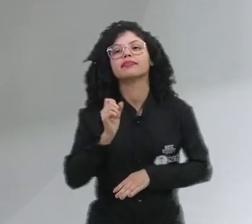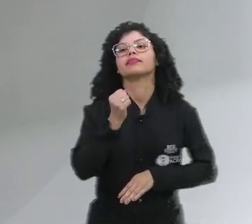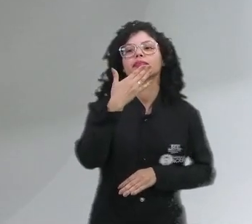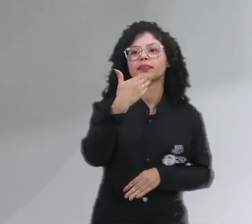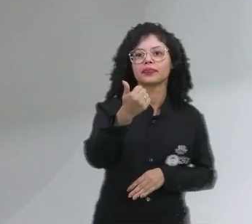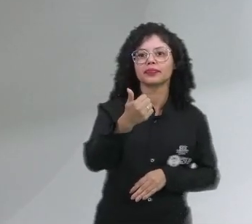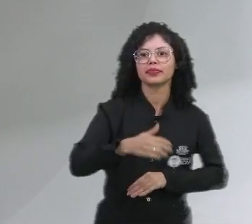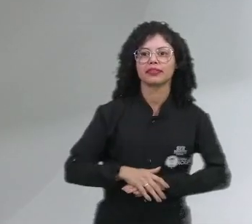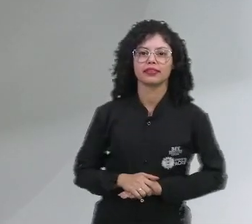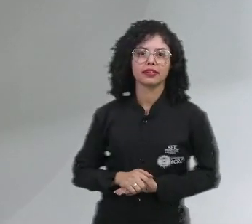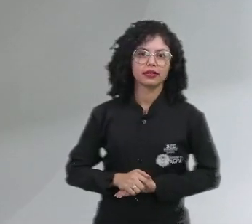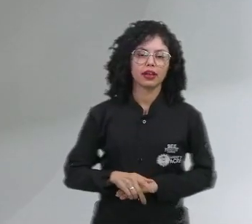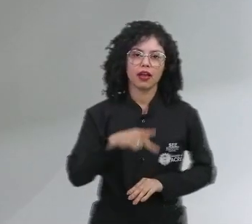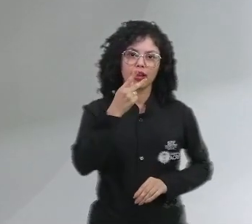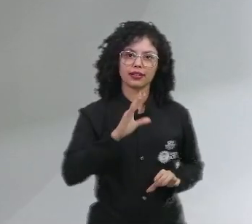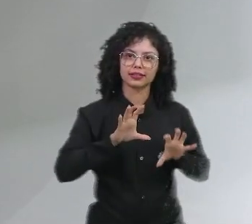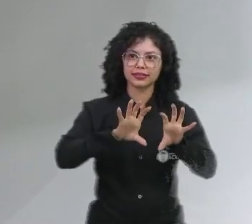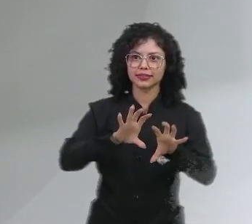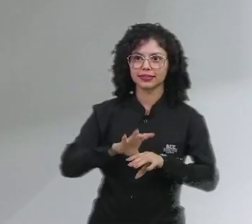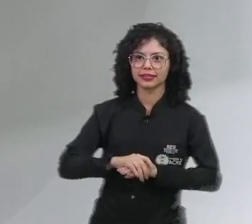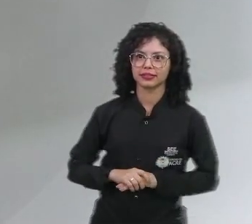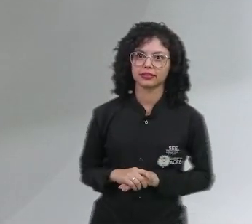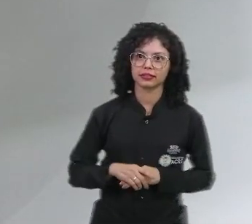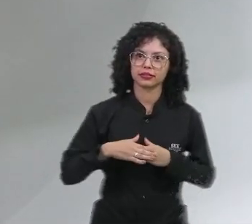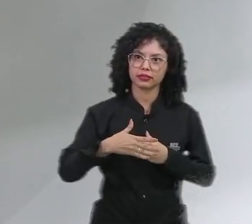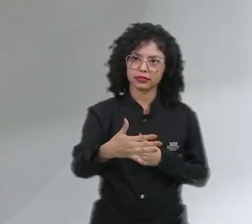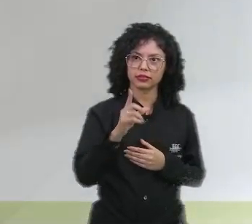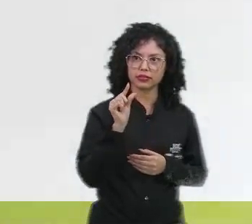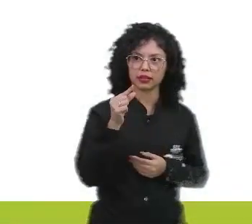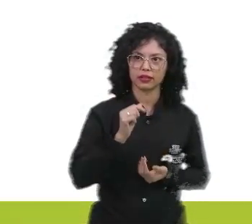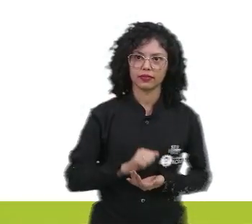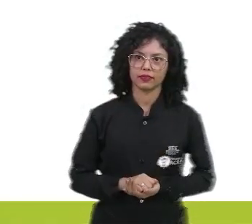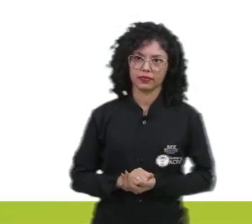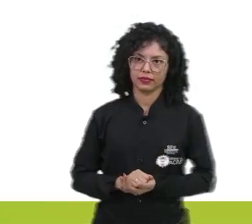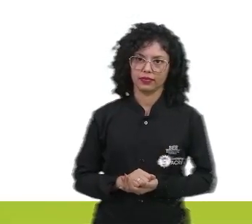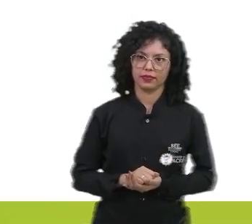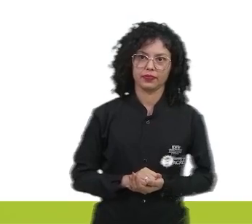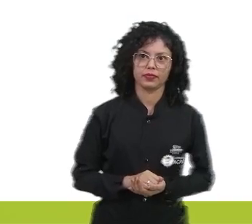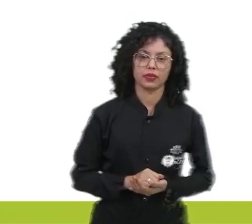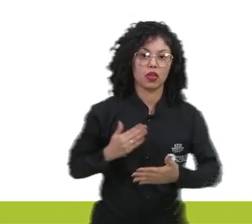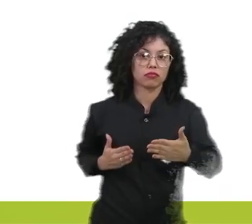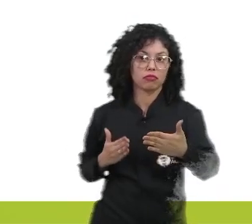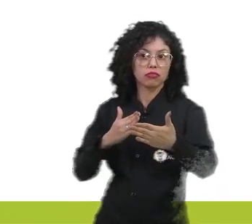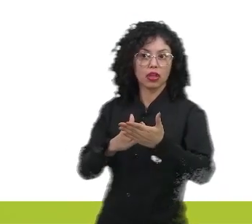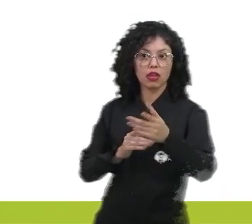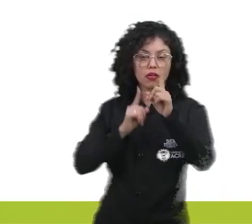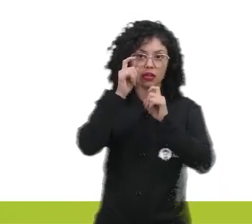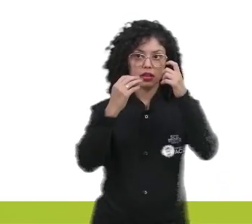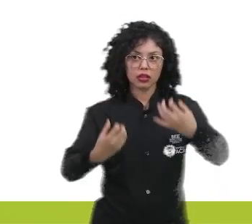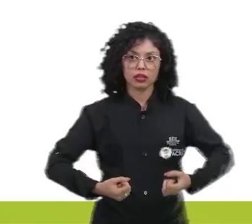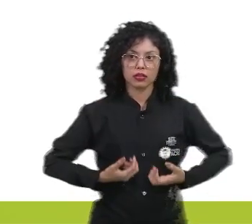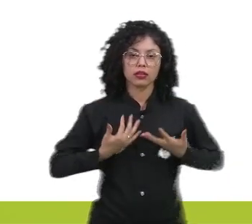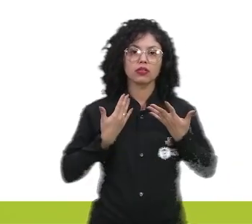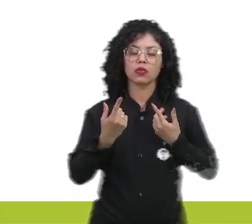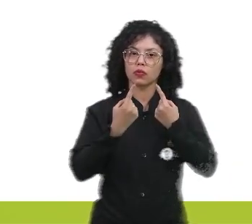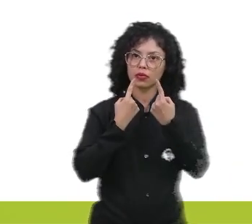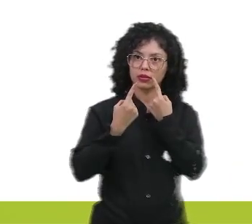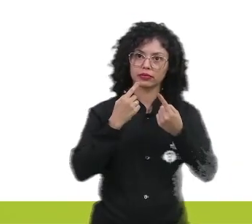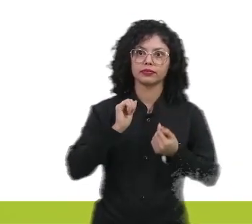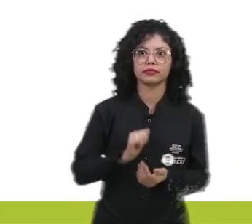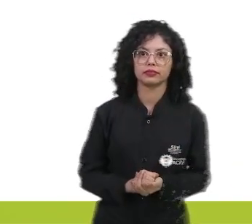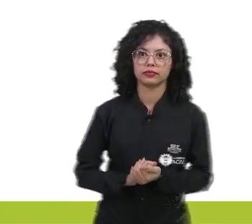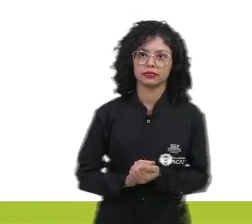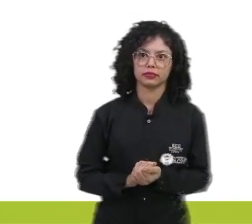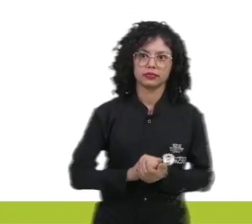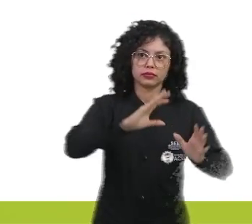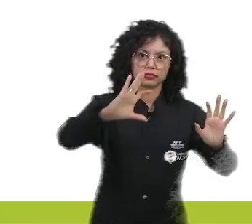beleza? Dito isso, a gente avança mais um pouquinho porque tem um impacto, né, da expressão emocional na comunicação, que seria, no